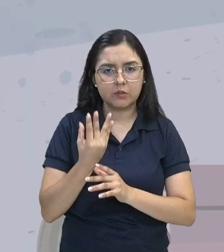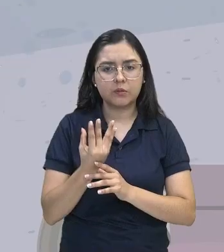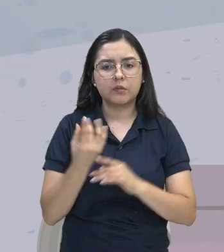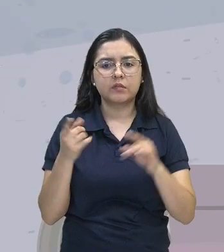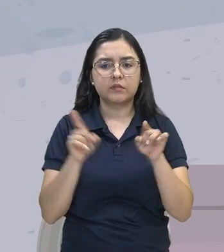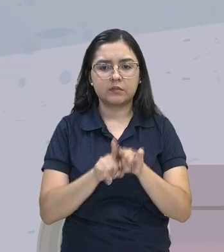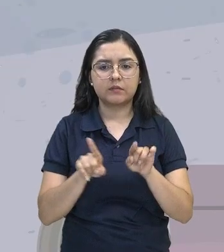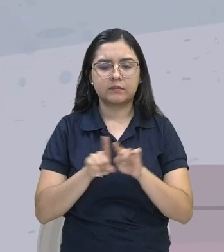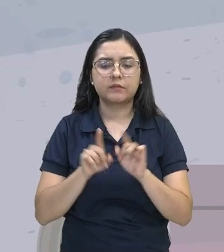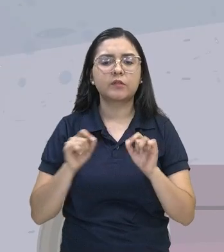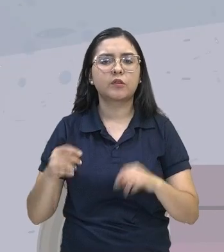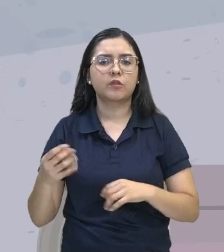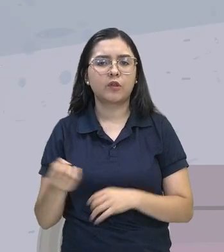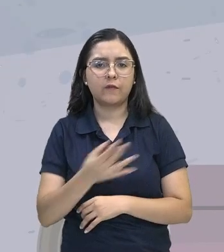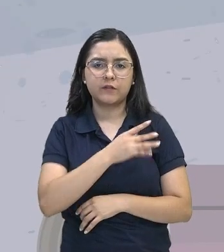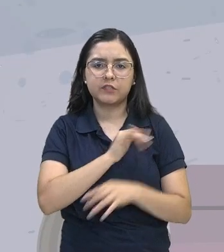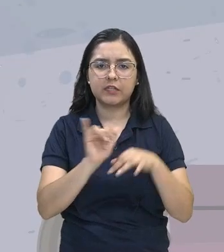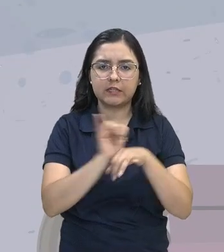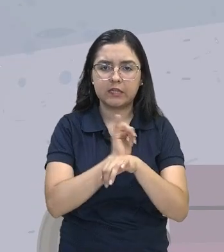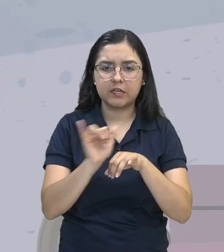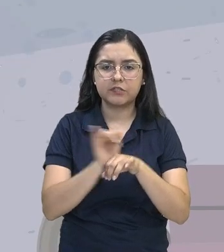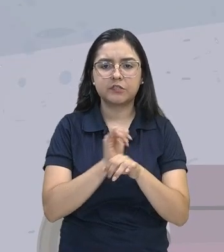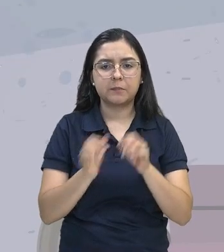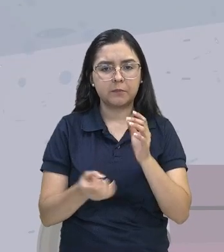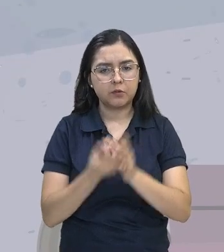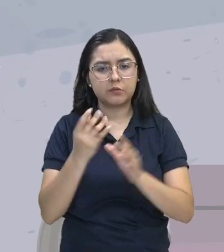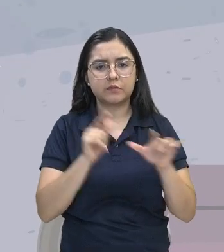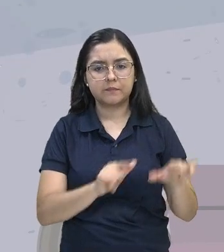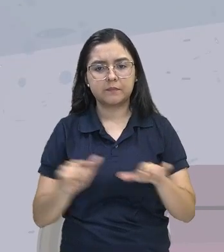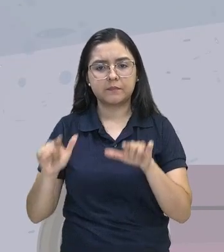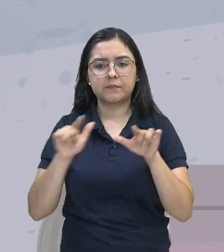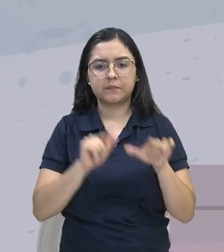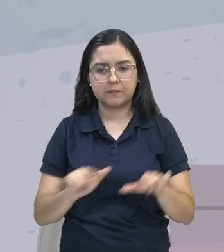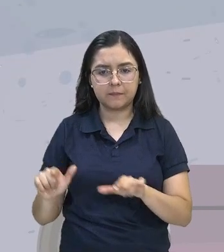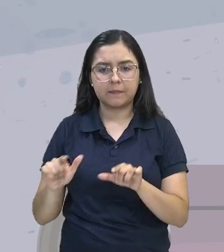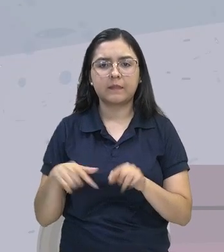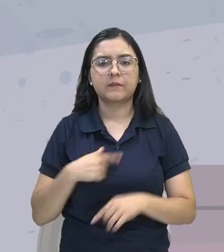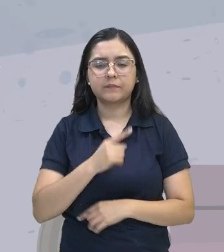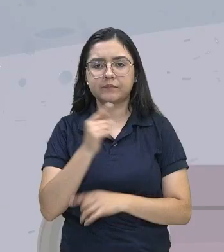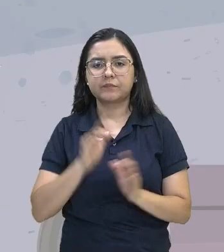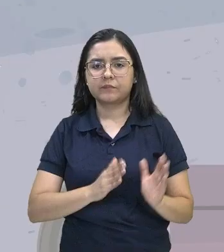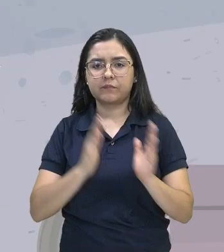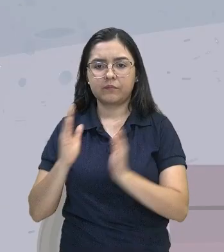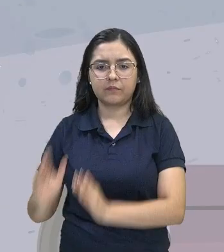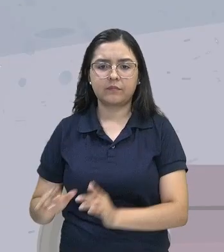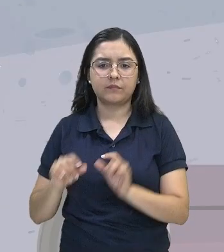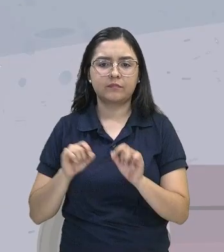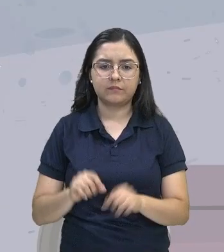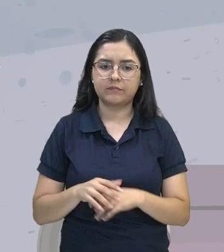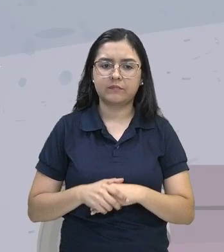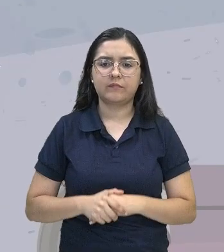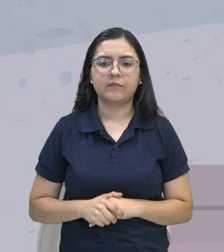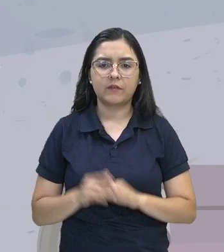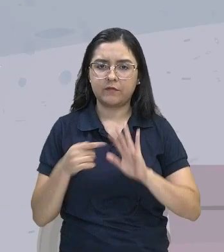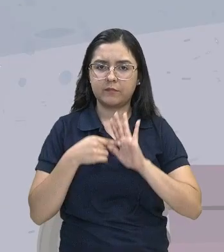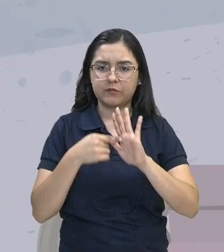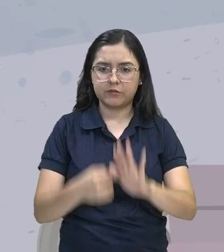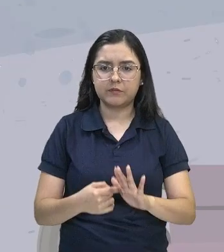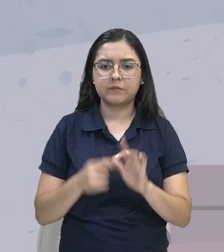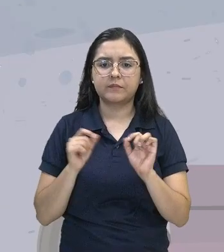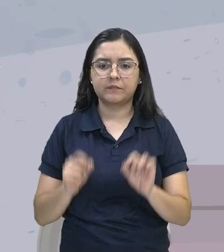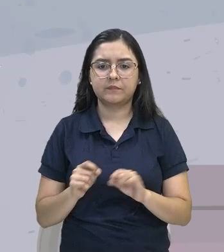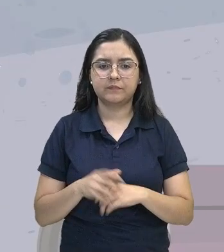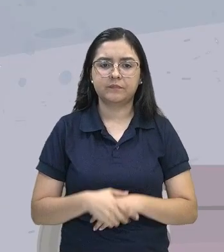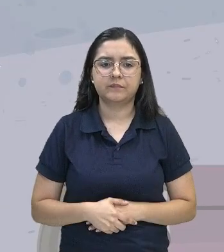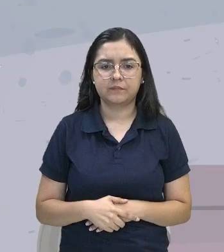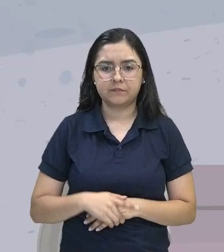novo jeito de se produzir através da linha de montagem, e o Taylorismo, que vem ali do Taylor, que eu vou apresentar para vocês agora, que vai chegar do meu lado